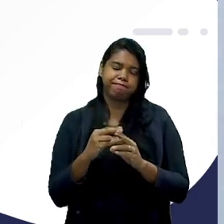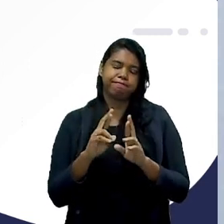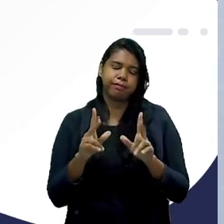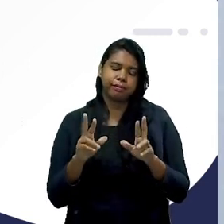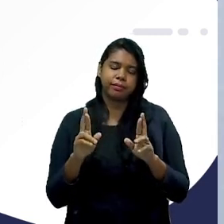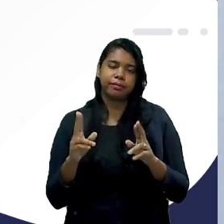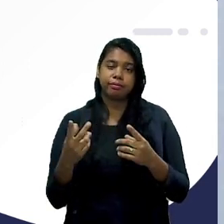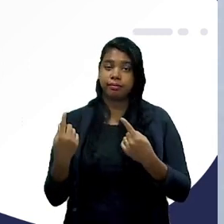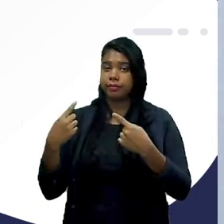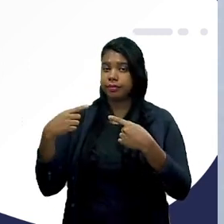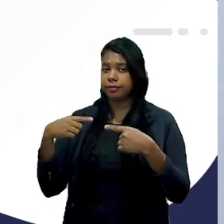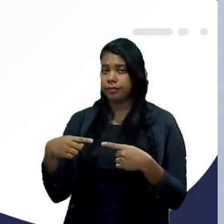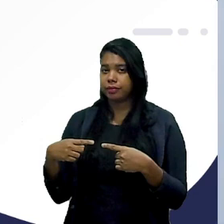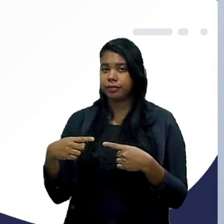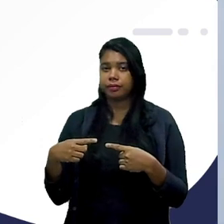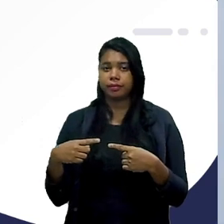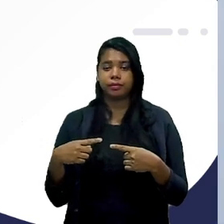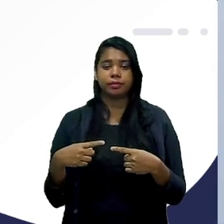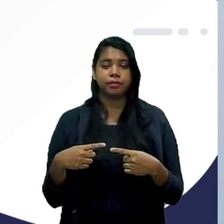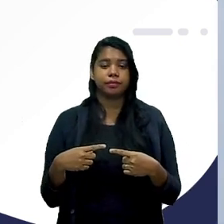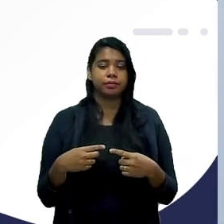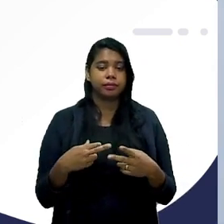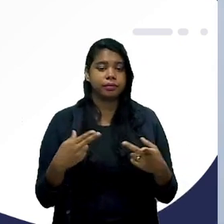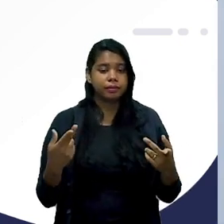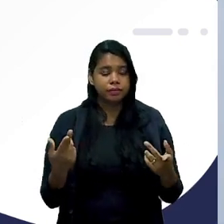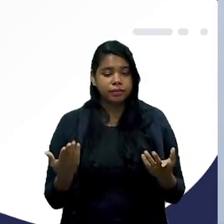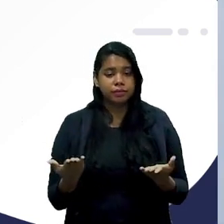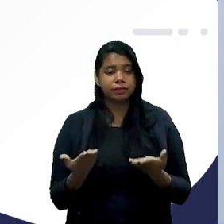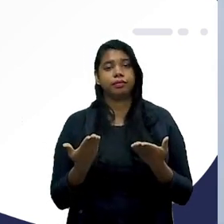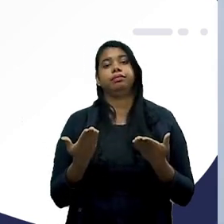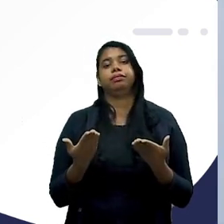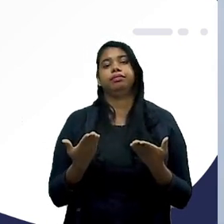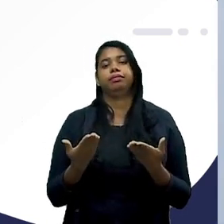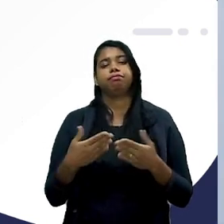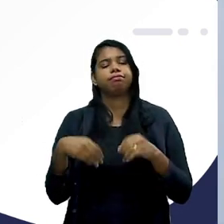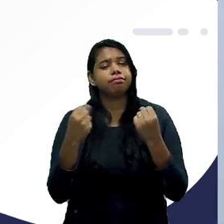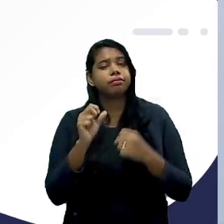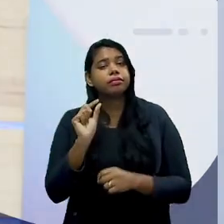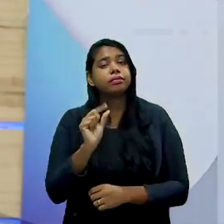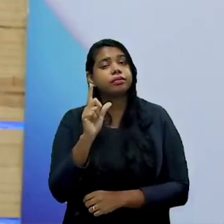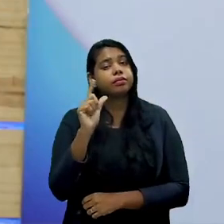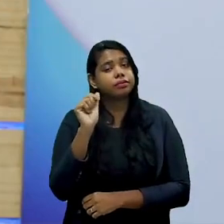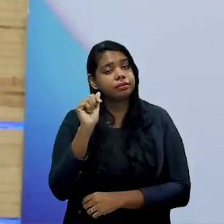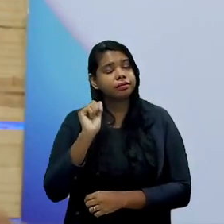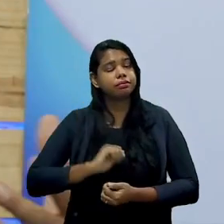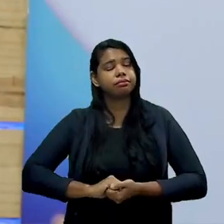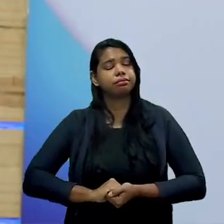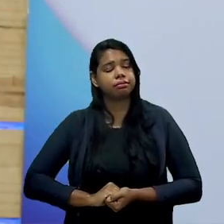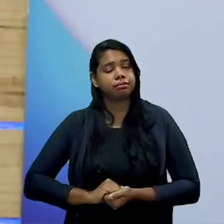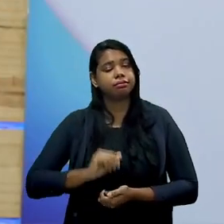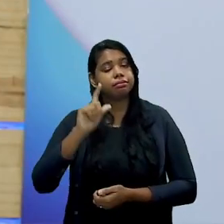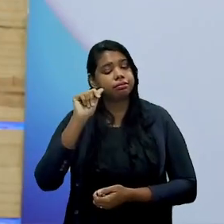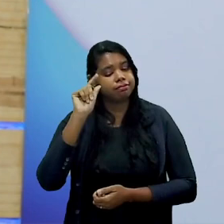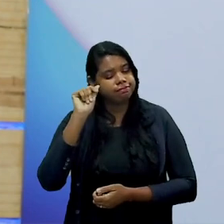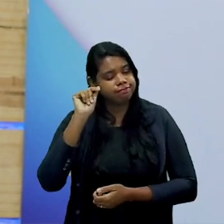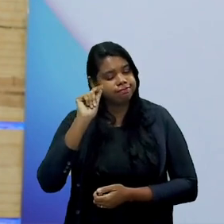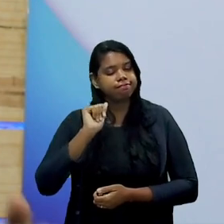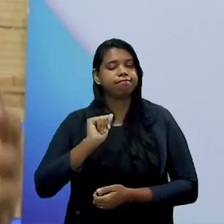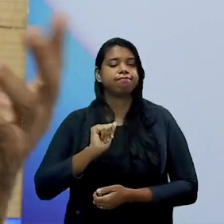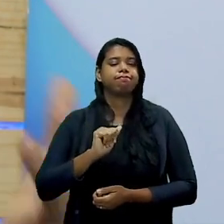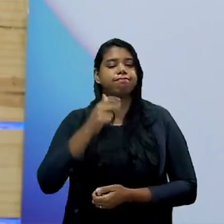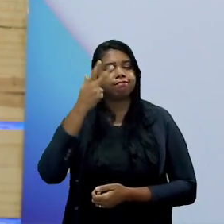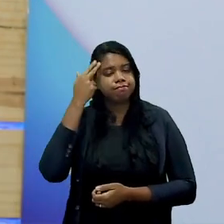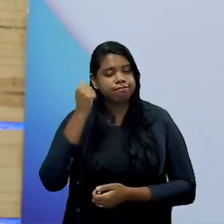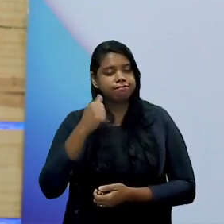diferencial competitivo para o sucesso dos negócios. Mas tudo isso precisa de recursos. Então, são os recursos financeiros. Mesmo a área